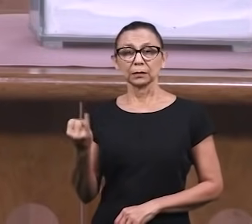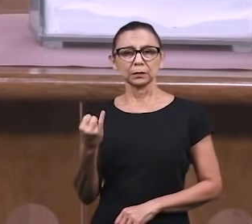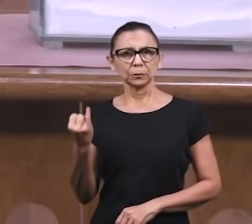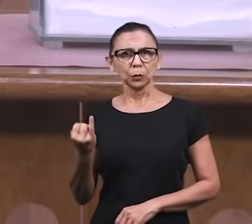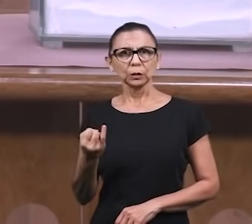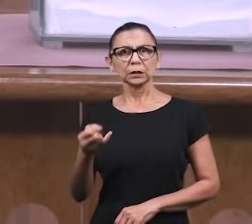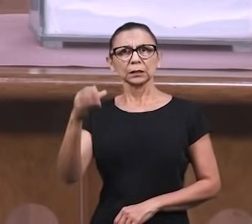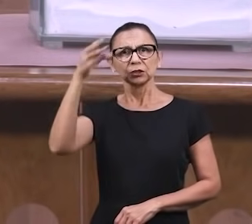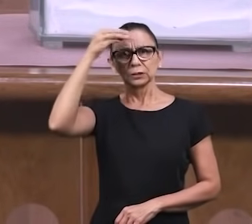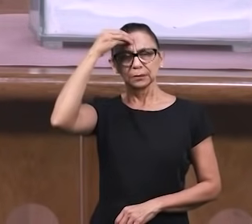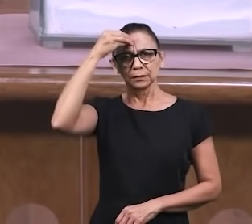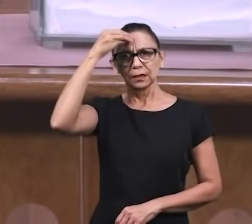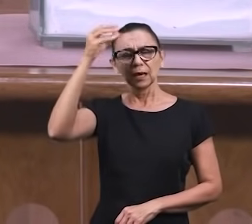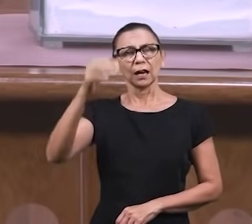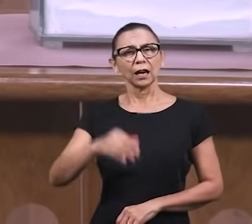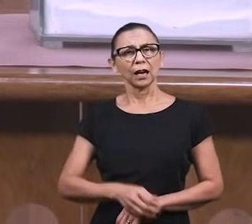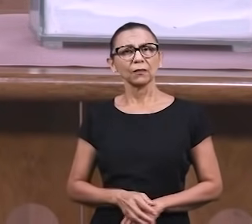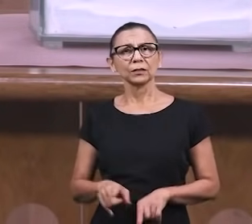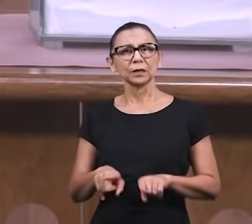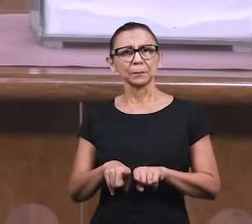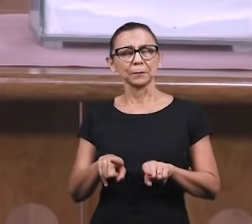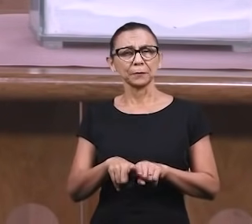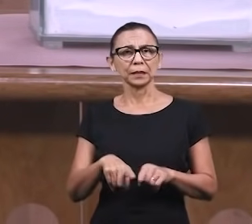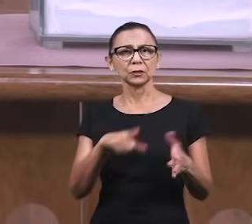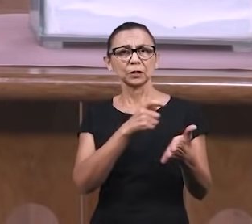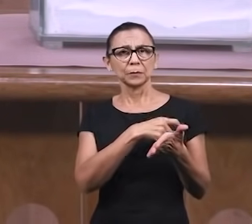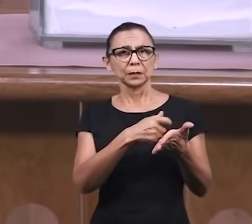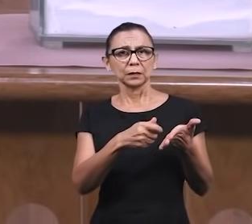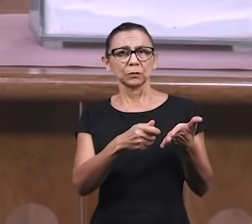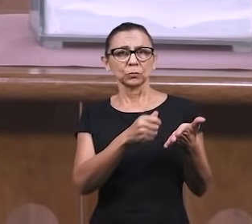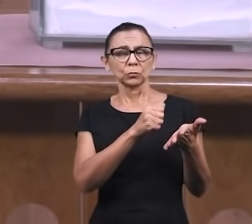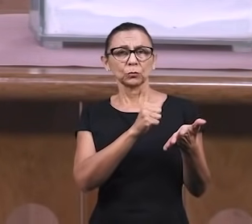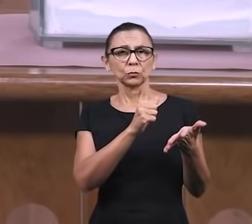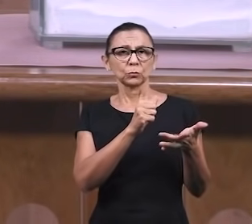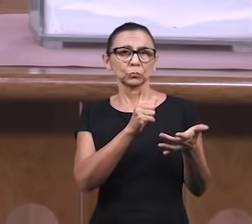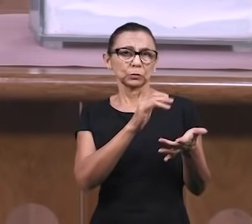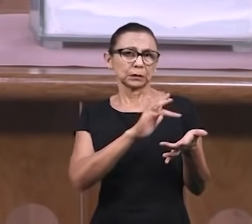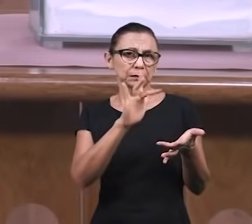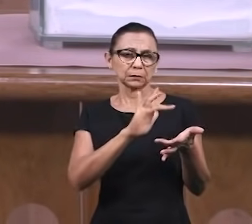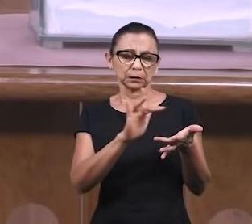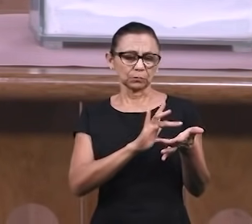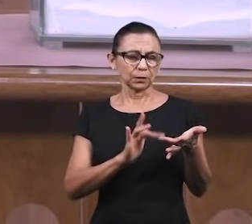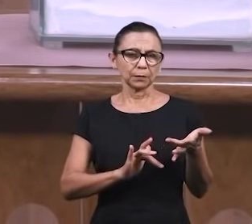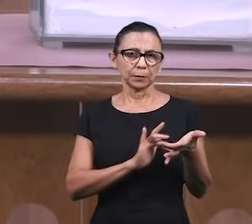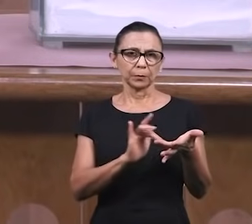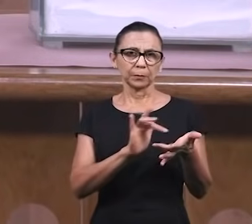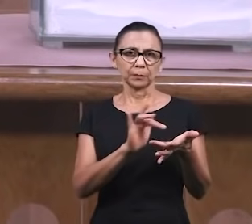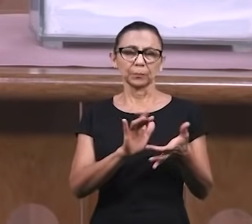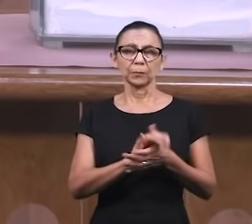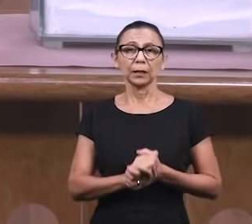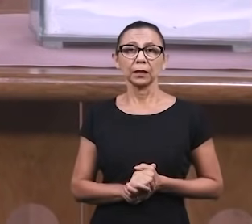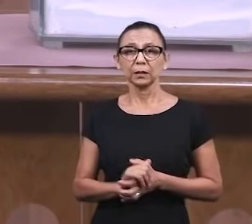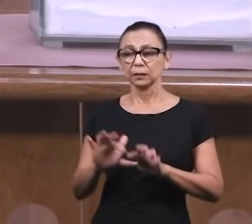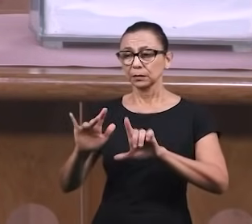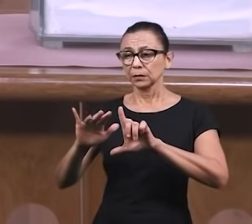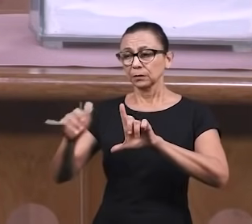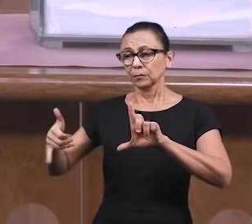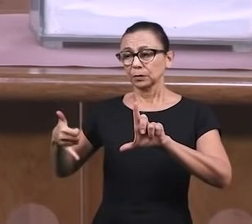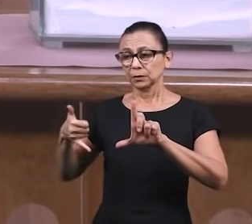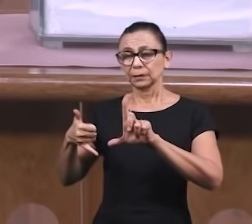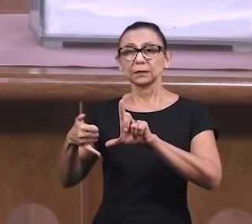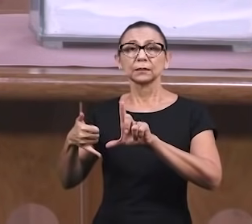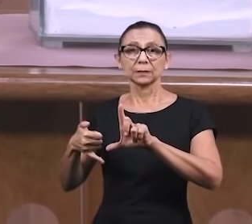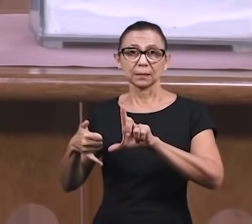importante. Guarde, grave esse número na agenda do seu celular. Aqui do lado do número tem um QR Code, você pode apontar a câmera do seu celular para esse QR